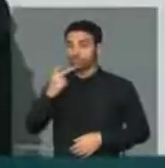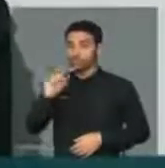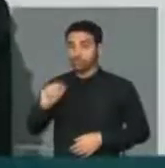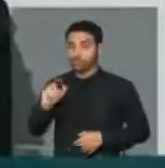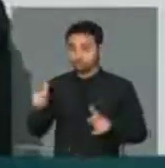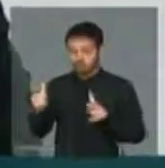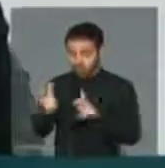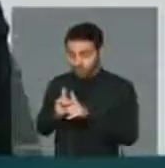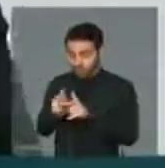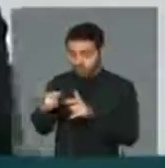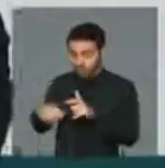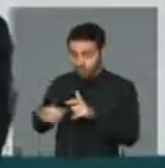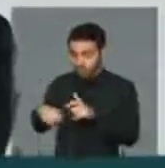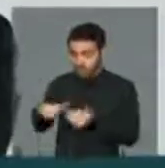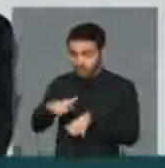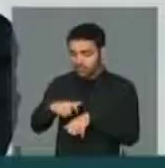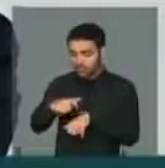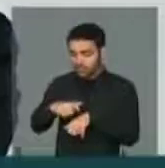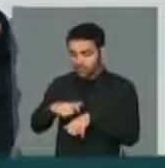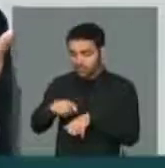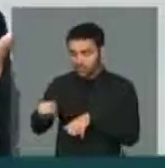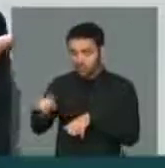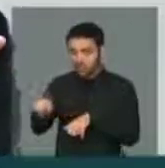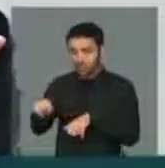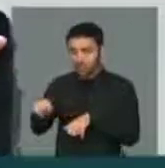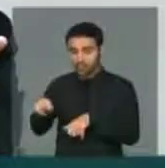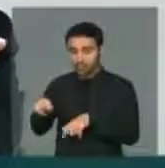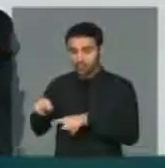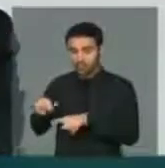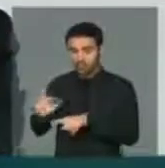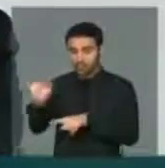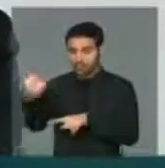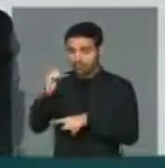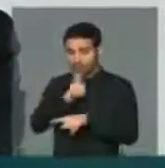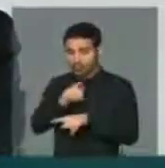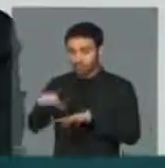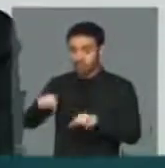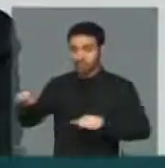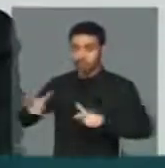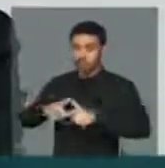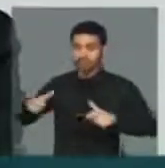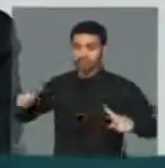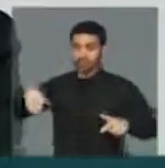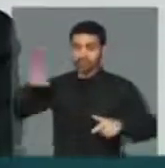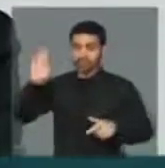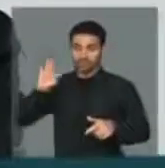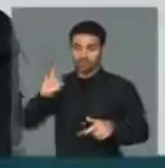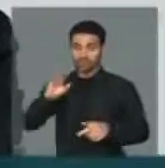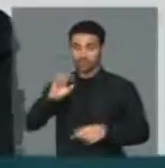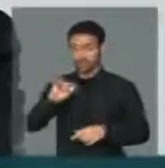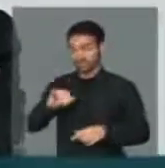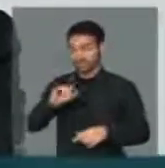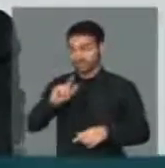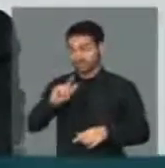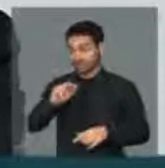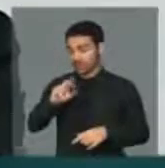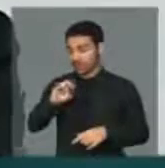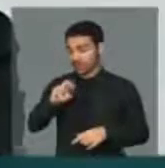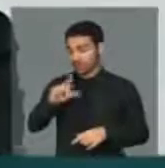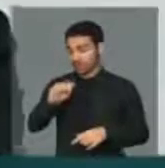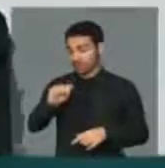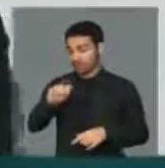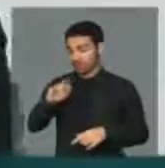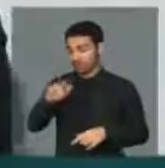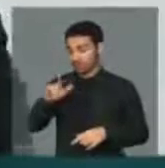que ter espaço para ser a maioria amanhã, e que a cláusula de barreira não permitiria o crescimento dos pequenos